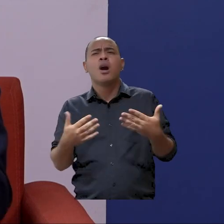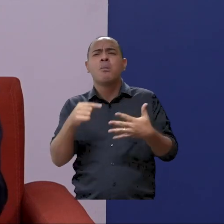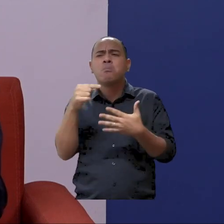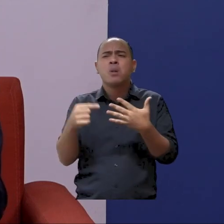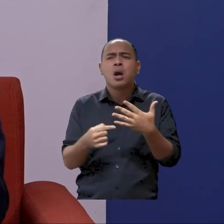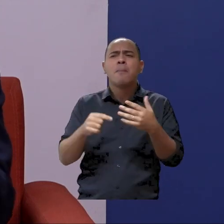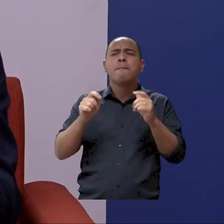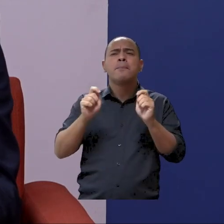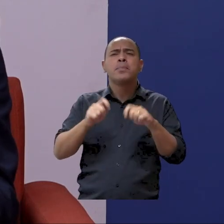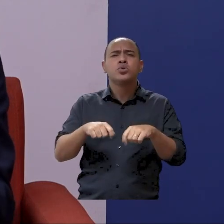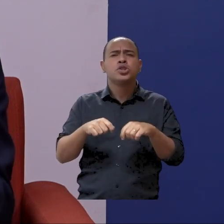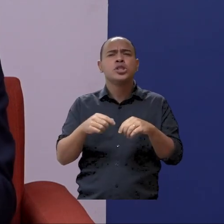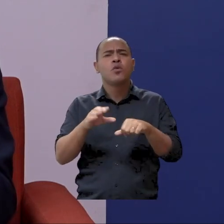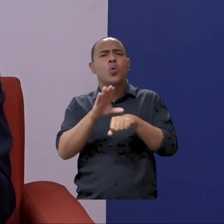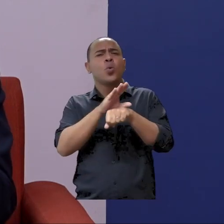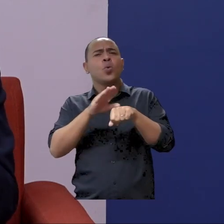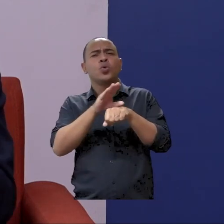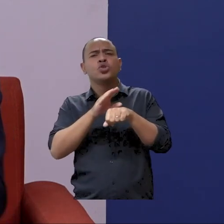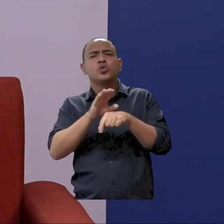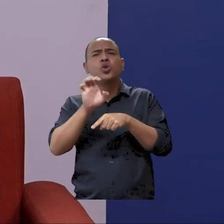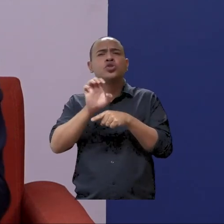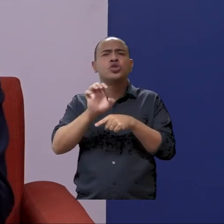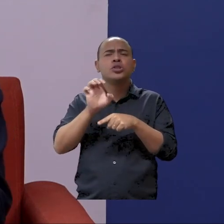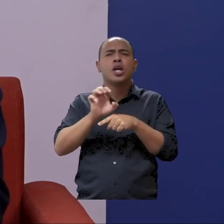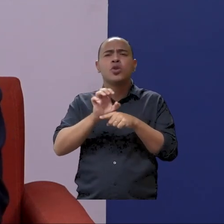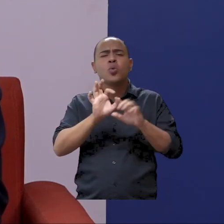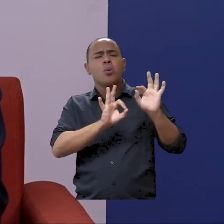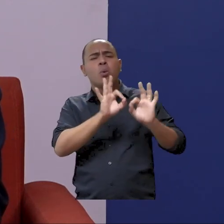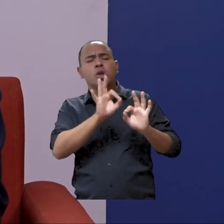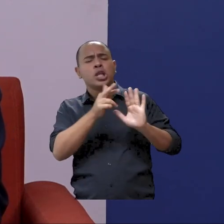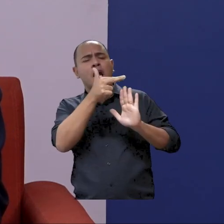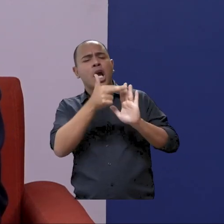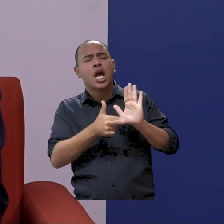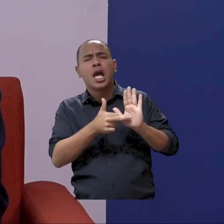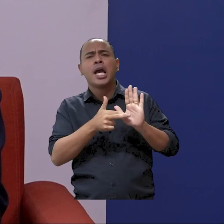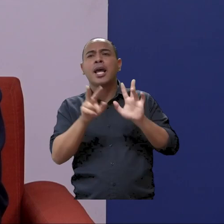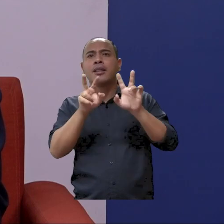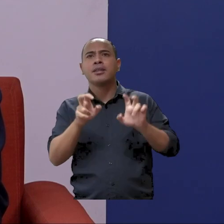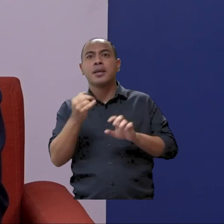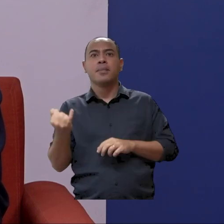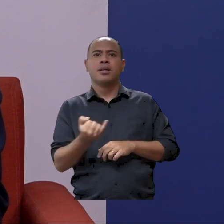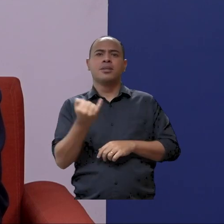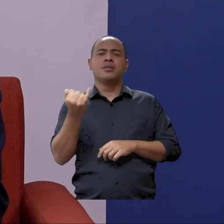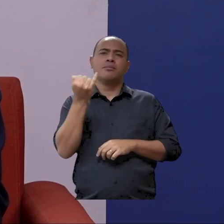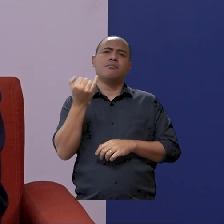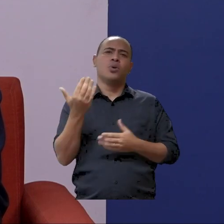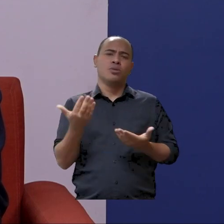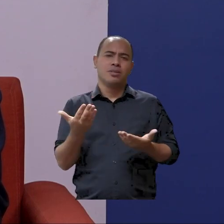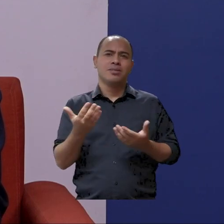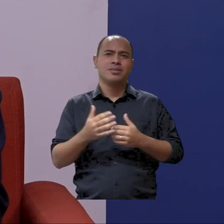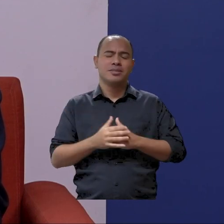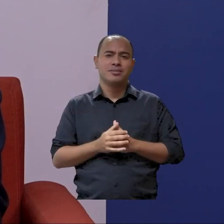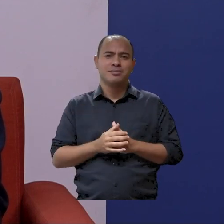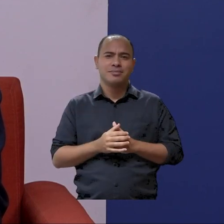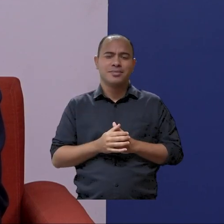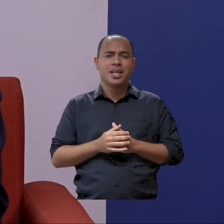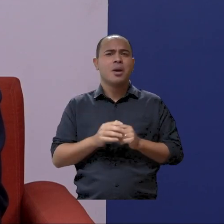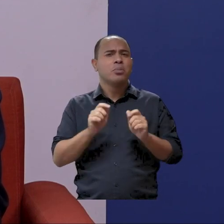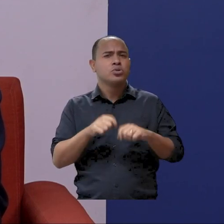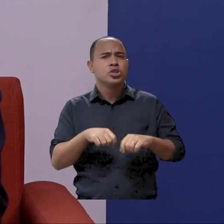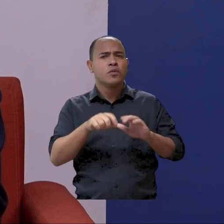serão os limites, quais são as possibilidades, né? Como que a Constituição ela organiza esse tema tão importante